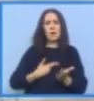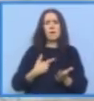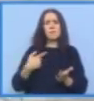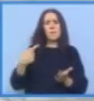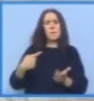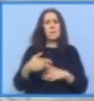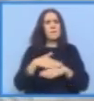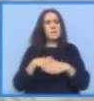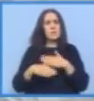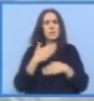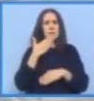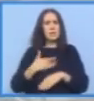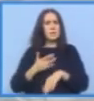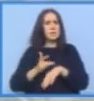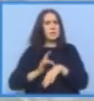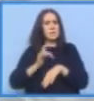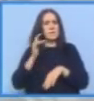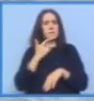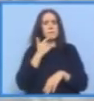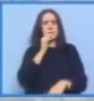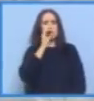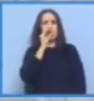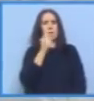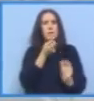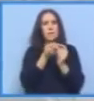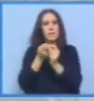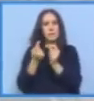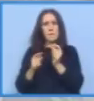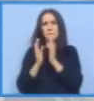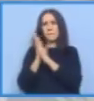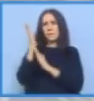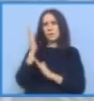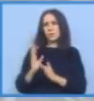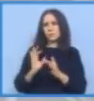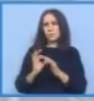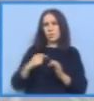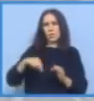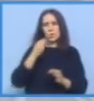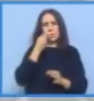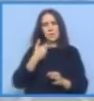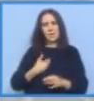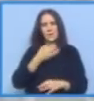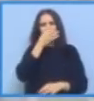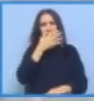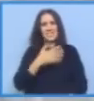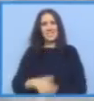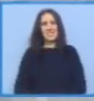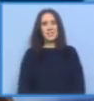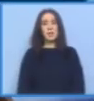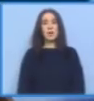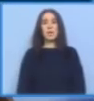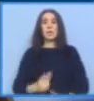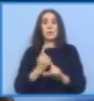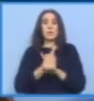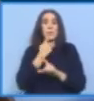para sermos sensíveis e percebermos esta proximidade de Deus em relação à nossa condição frágil? É muita coisa, mas há